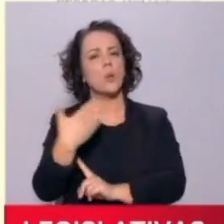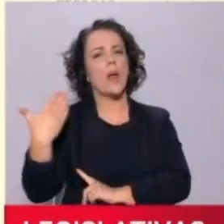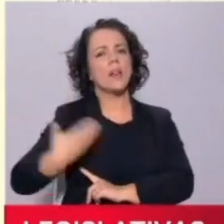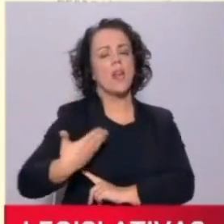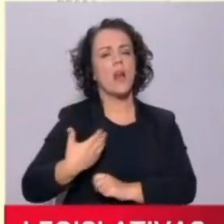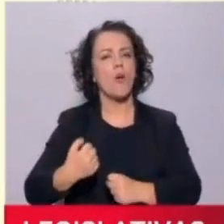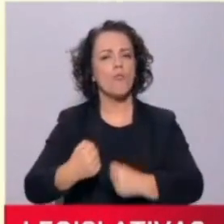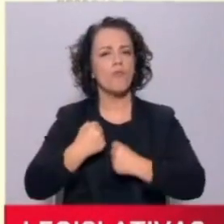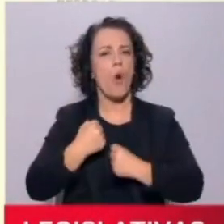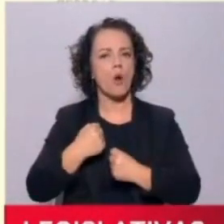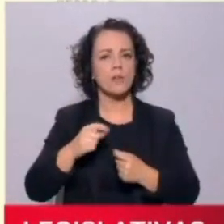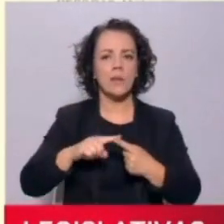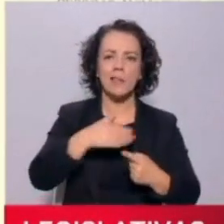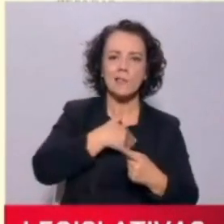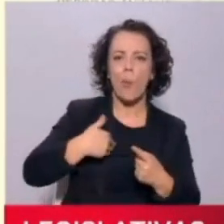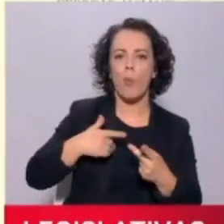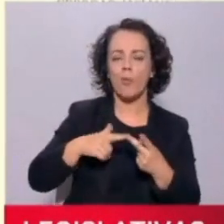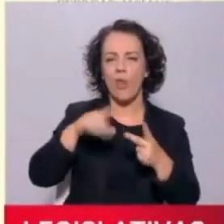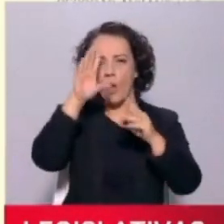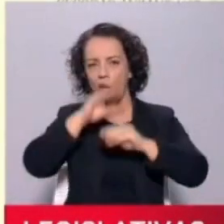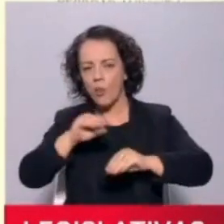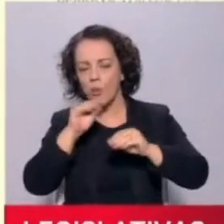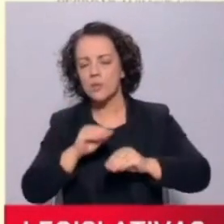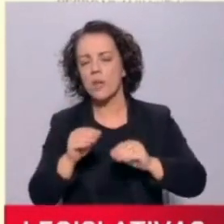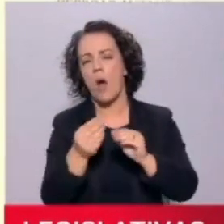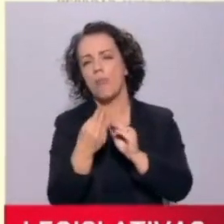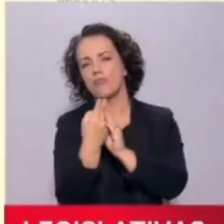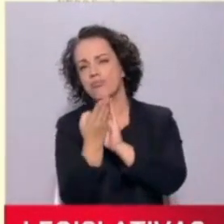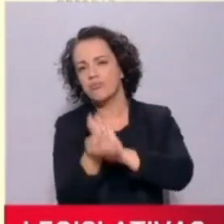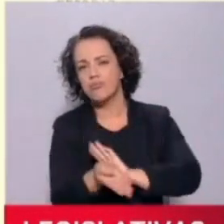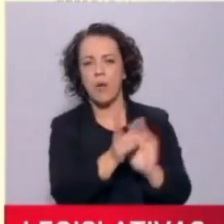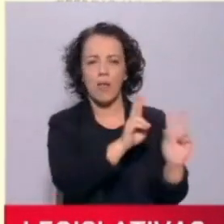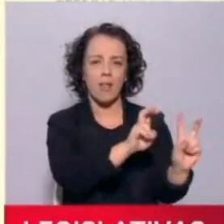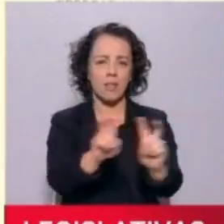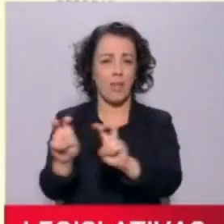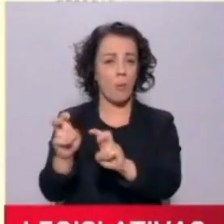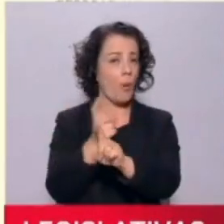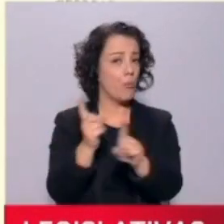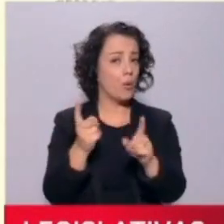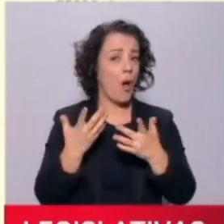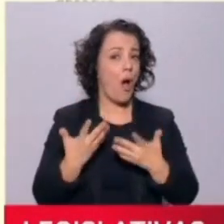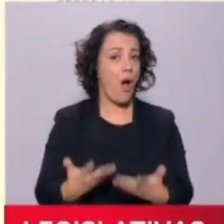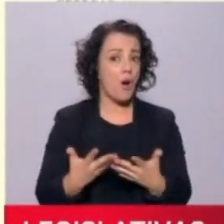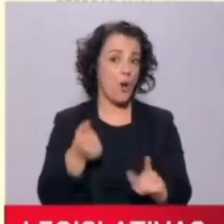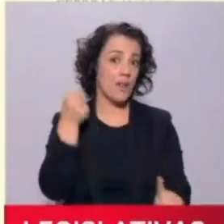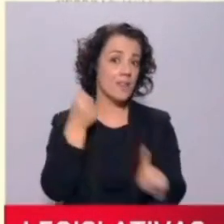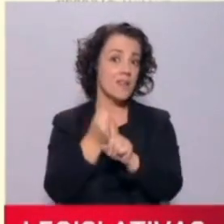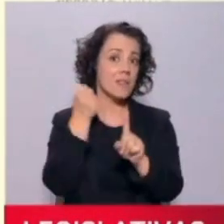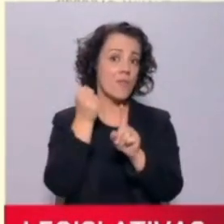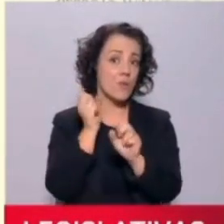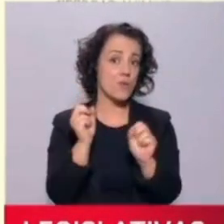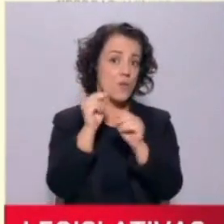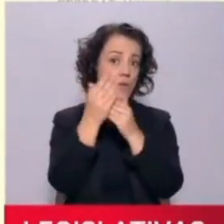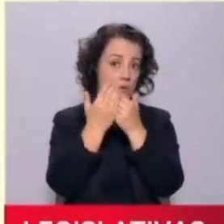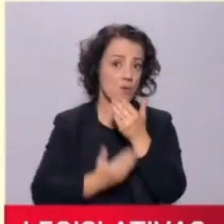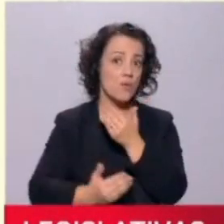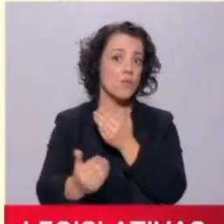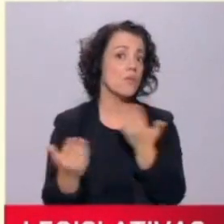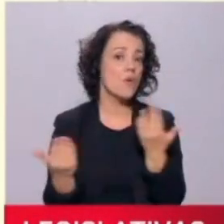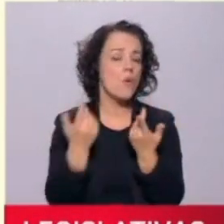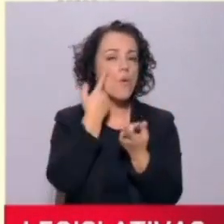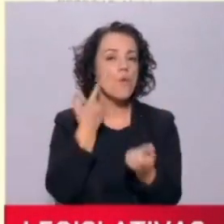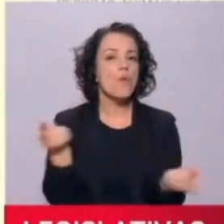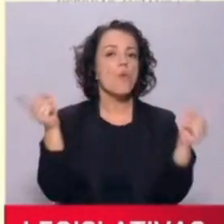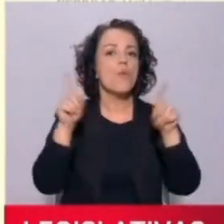forte começa saúde e educação entre tantas outras matérias porque temos de fato agora o desafio Grande Desafio pela frente de conseguimos